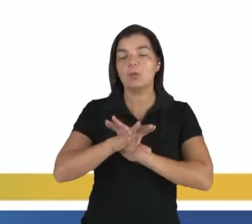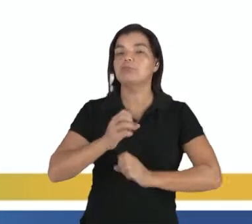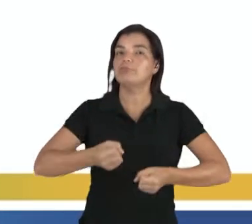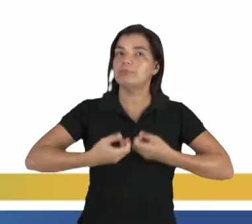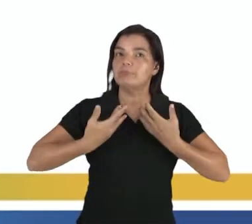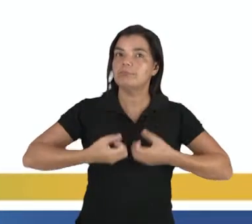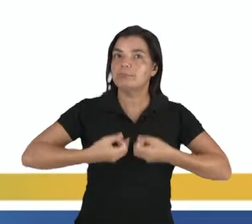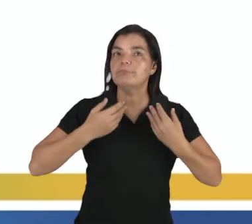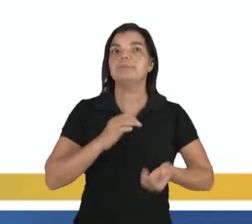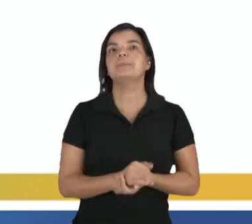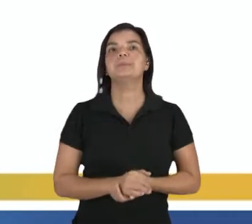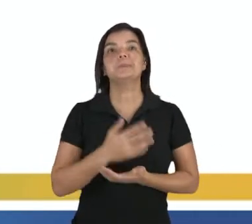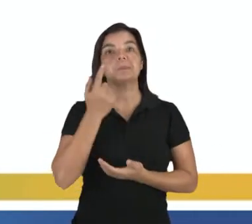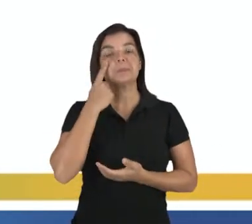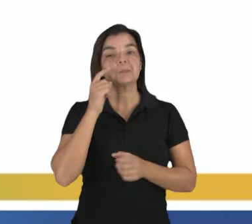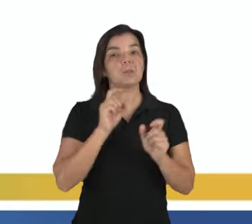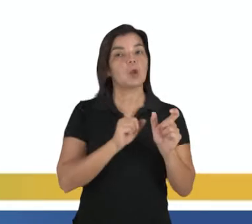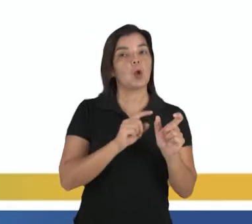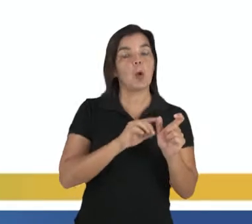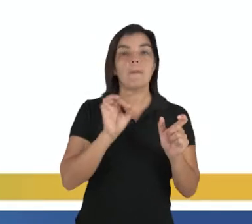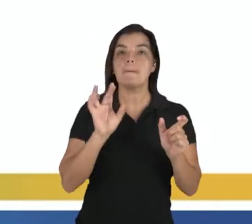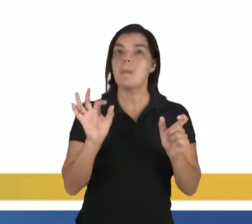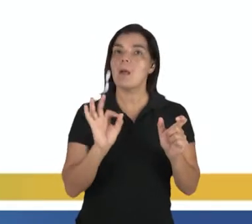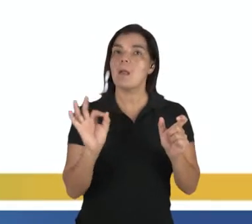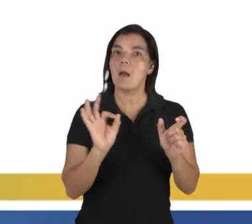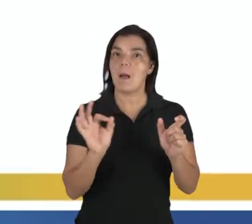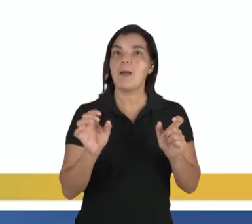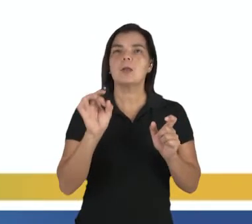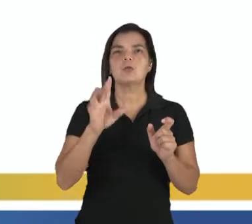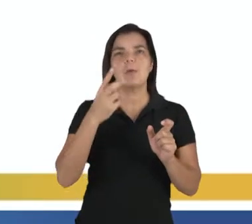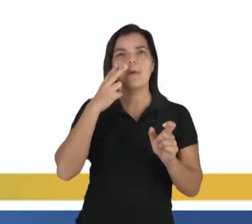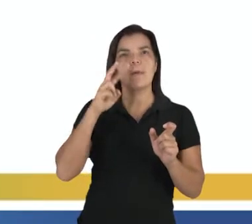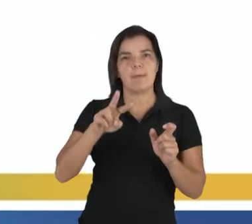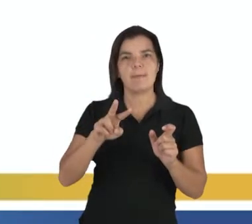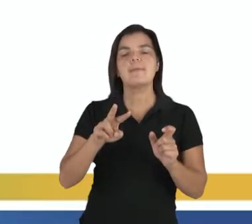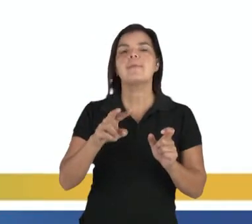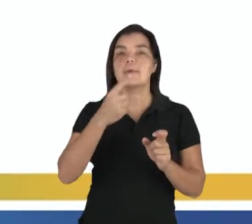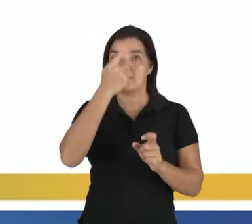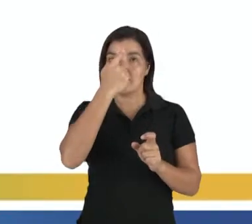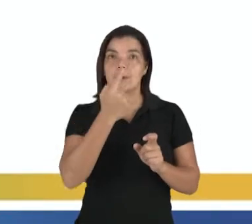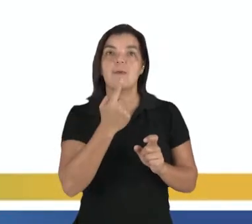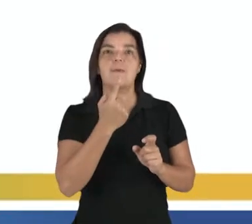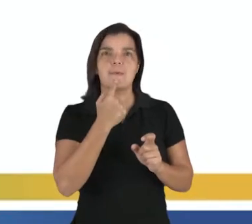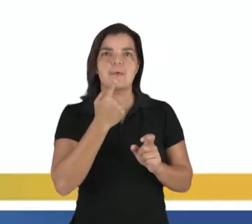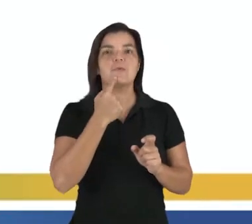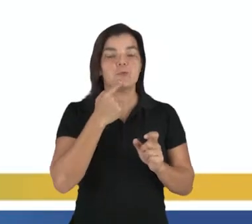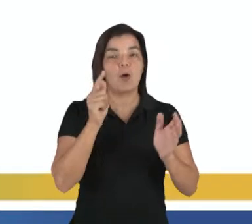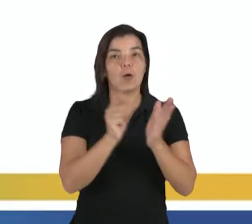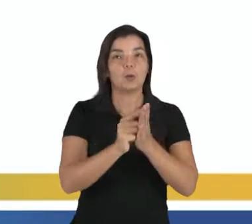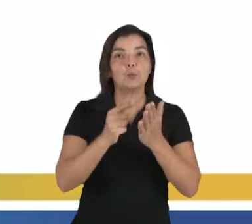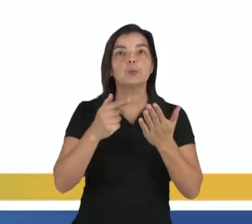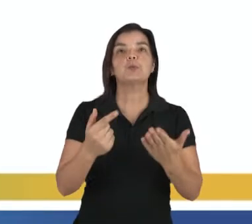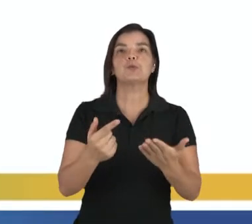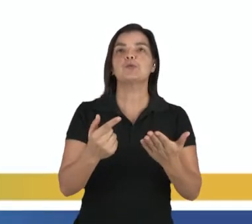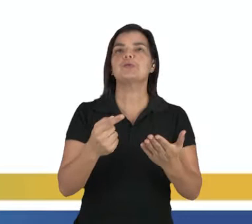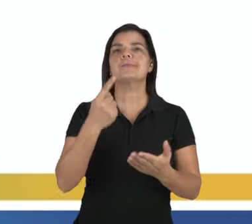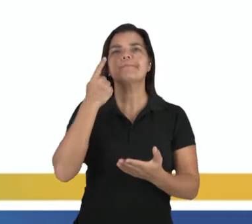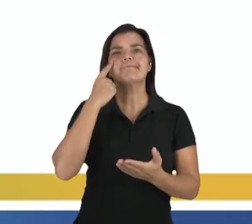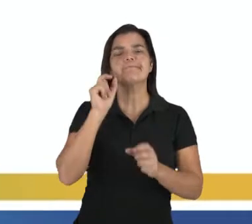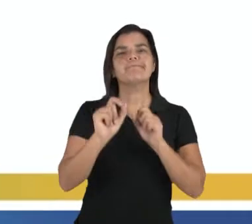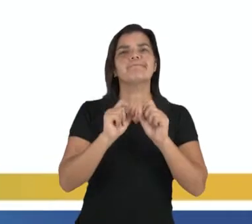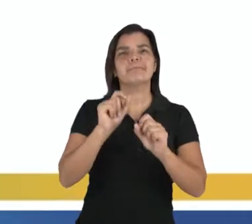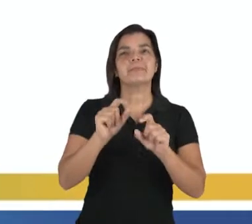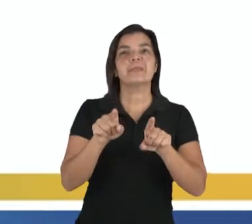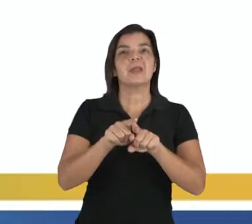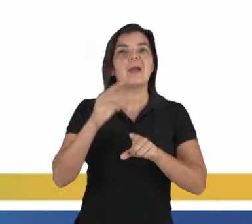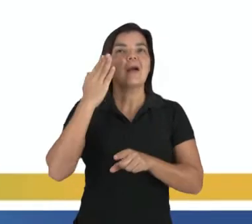do poema. Sem escrever uma só palavra, apenas através dos signos recolhidos em jornais, o texto